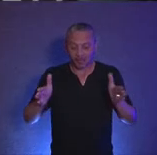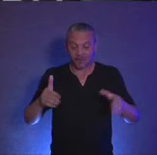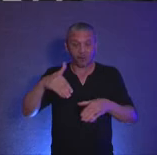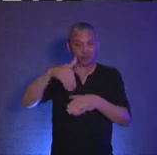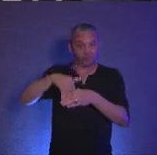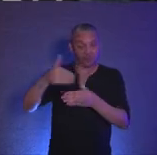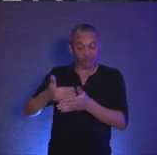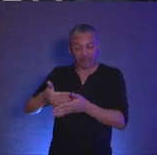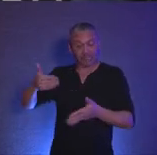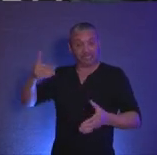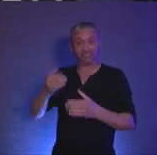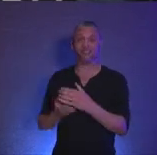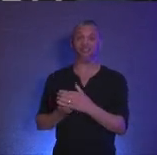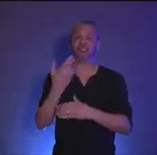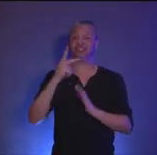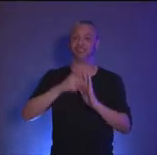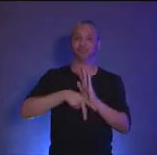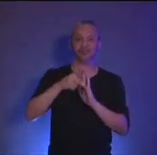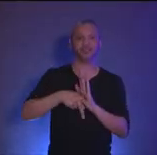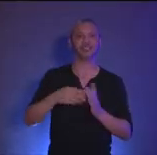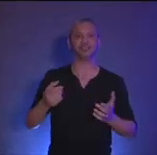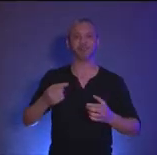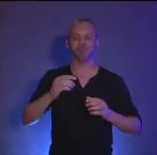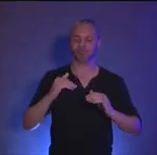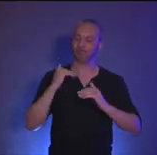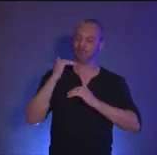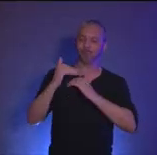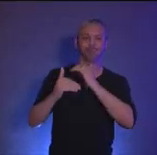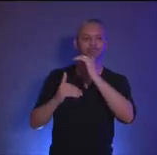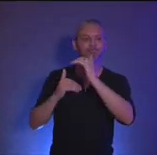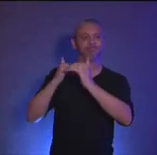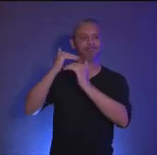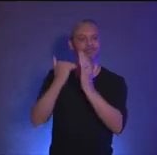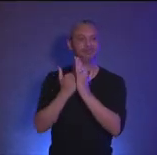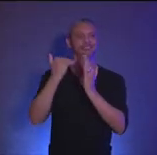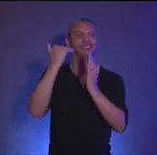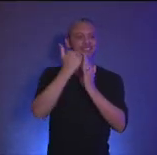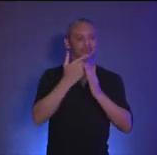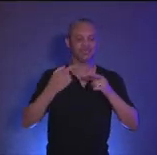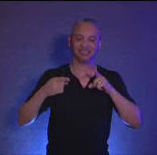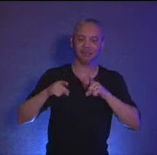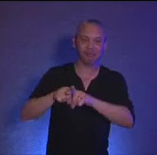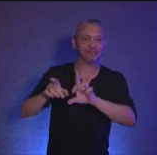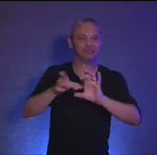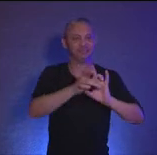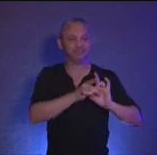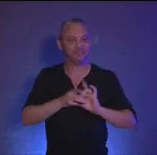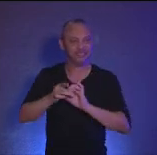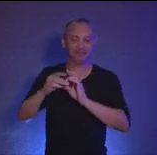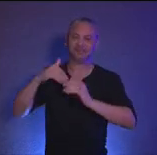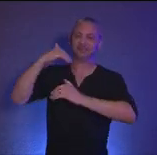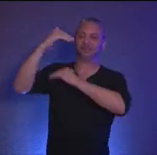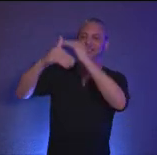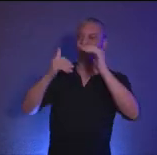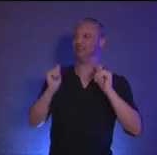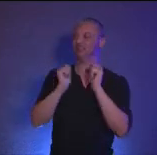período pré-eleitoral. Então, acho que só tende a crescer. E, enfim, bora fazer parceria também, quem tiver interesse em